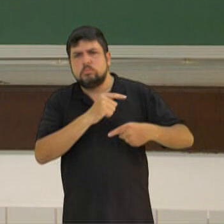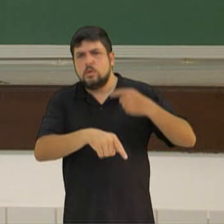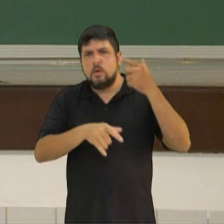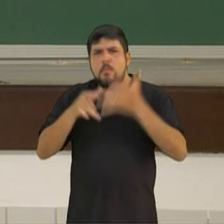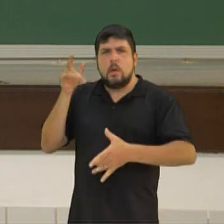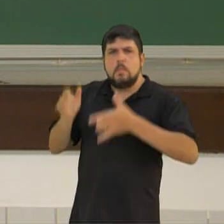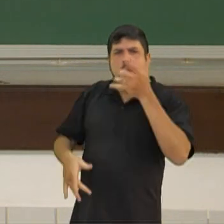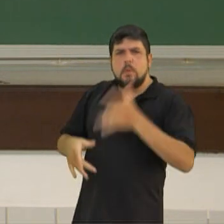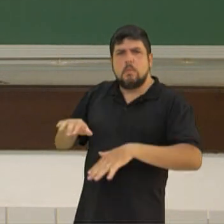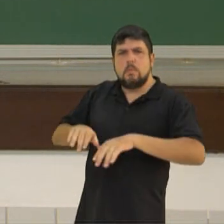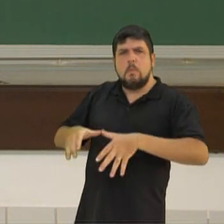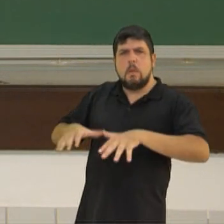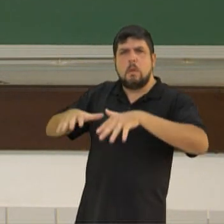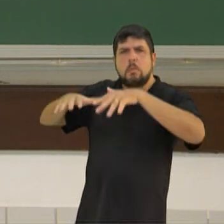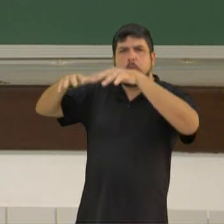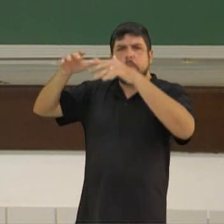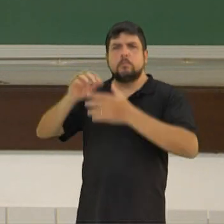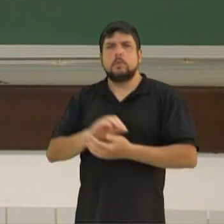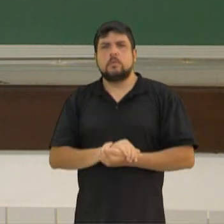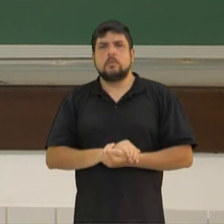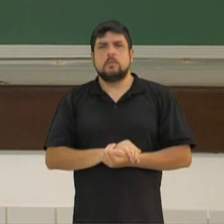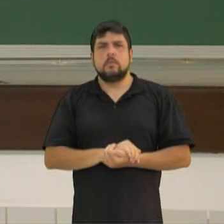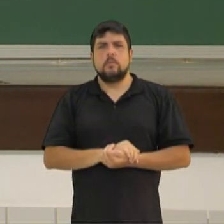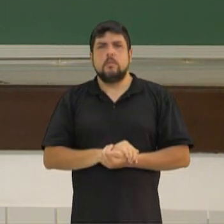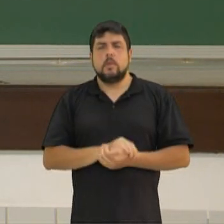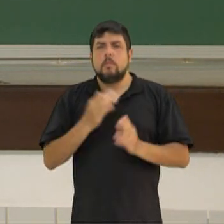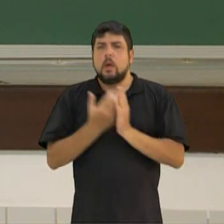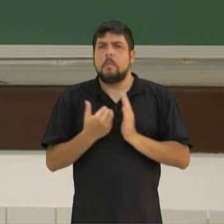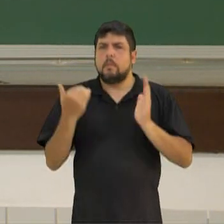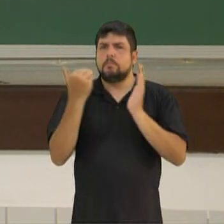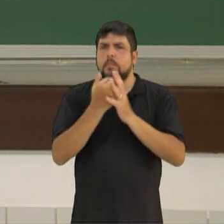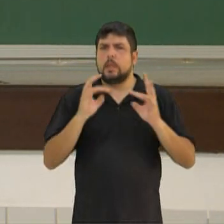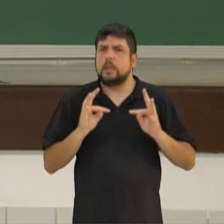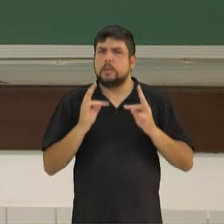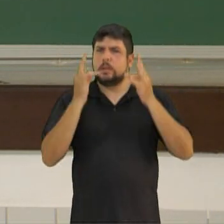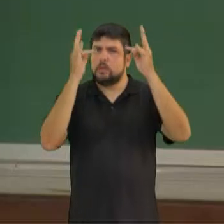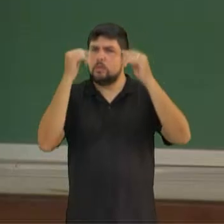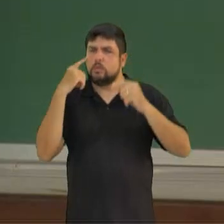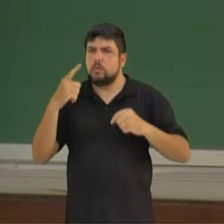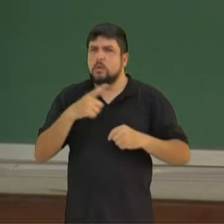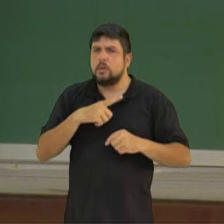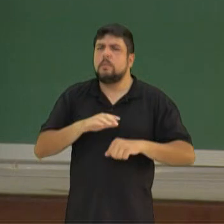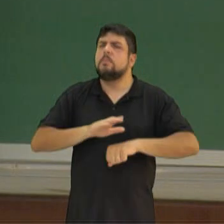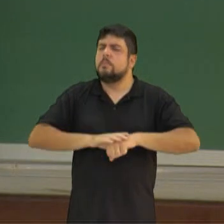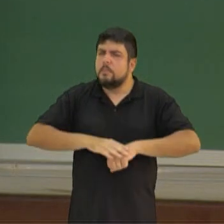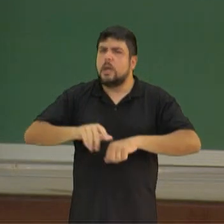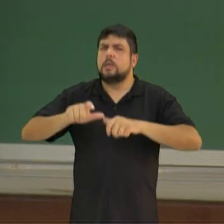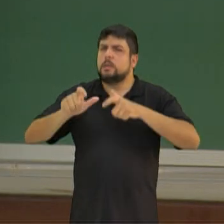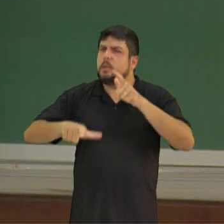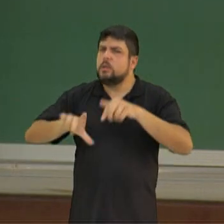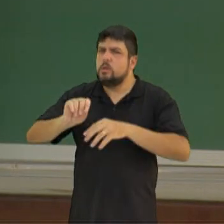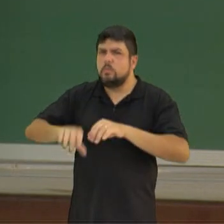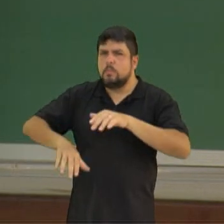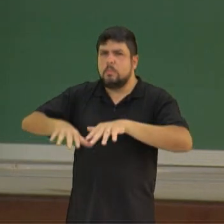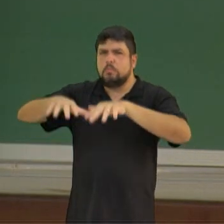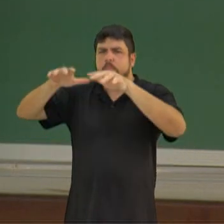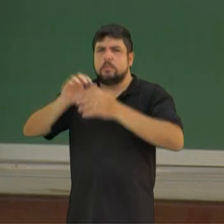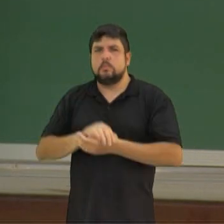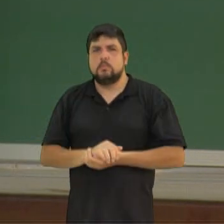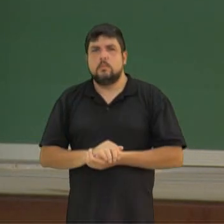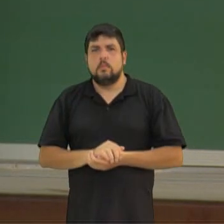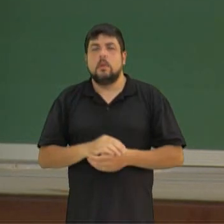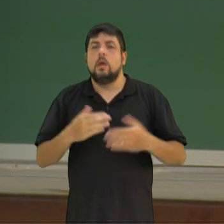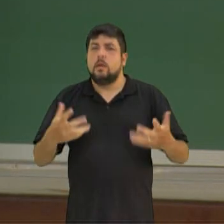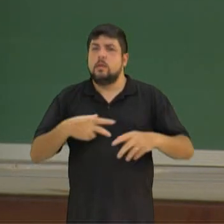eletrônico só tem a aumentar. Quanto mais tecnologia um local tem, mais lixo ele produz. Então, os países mais